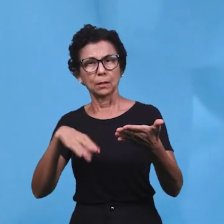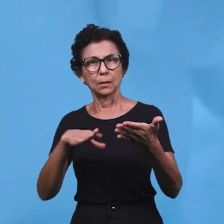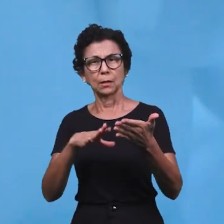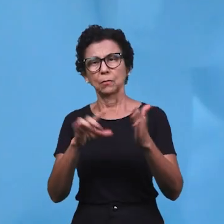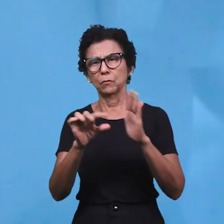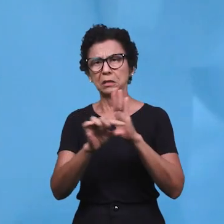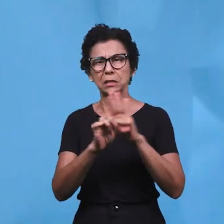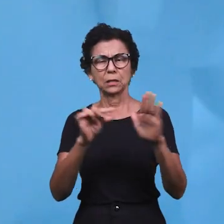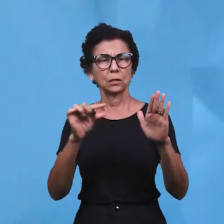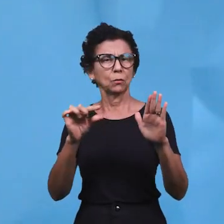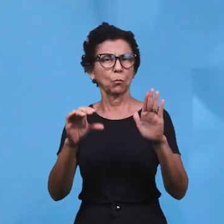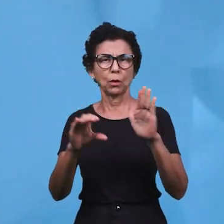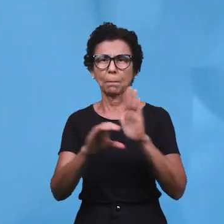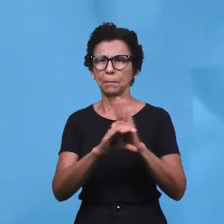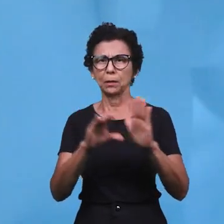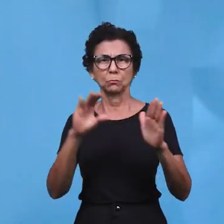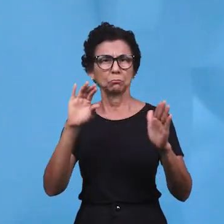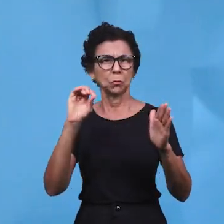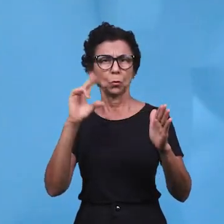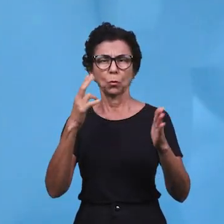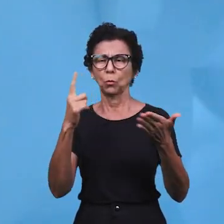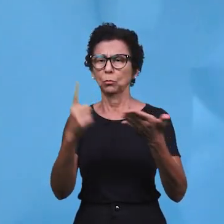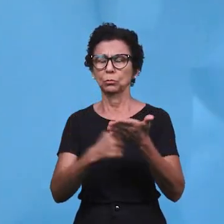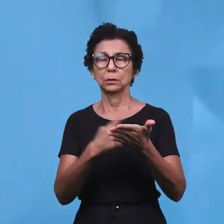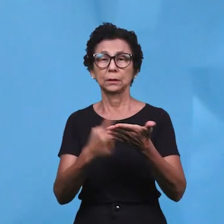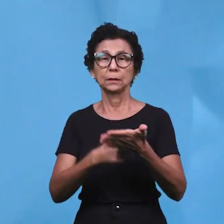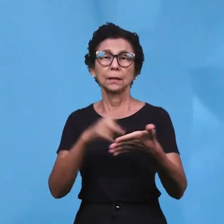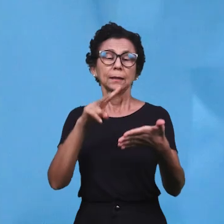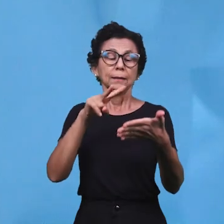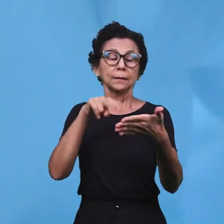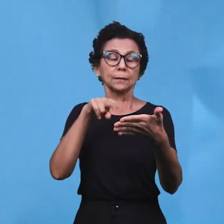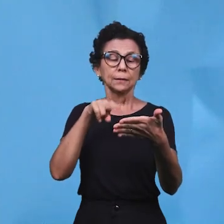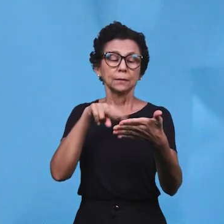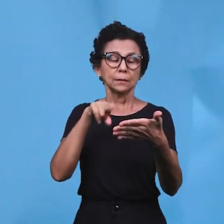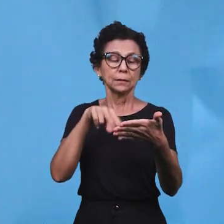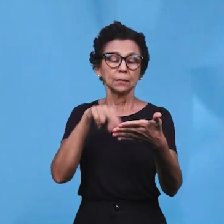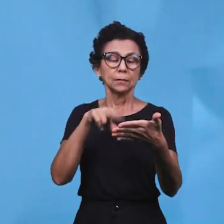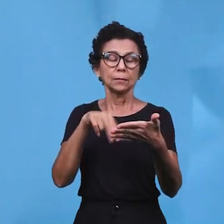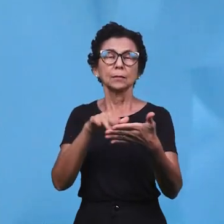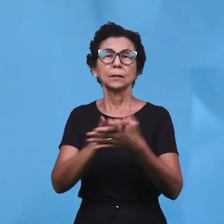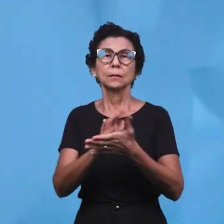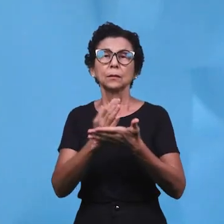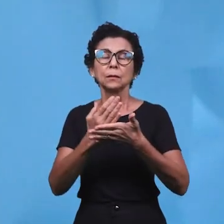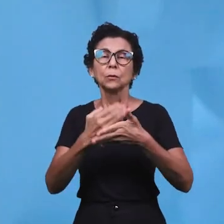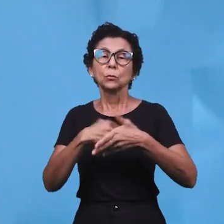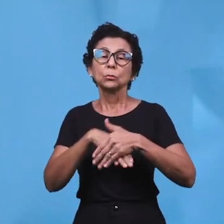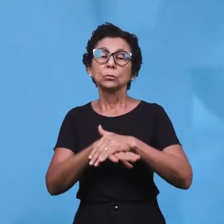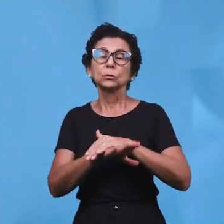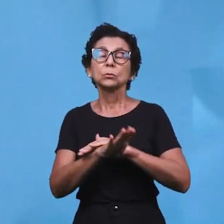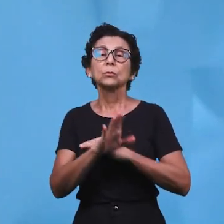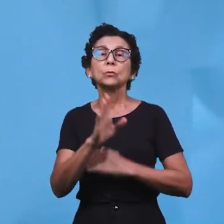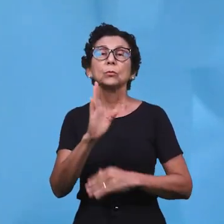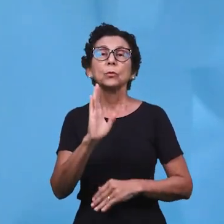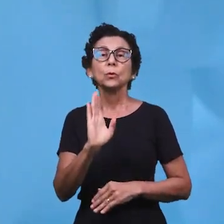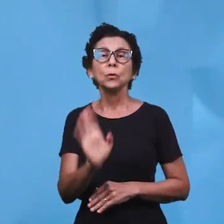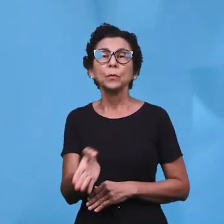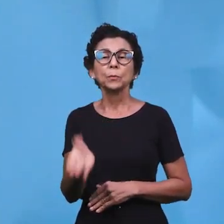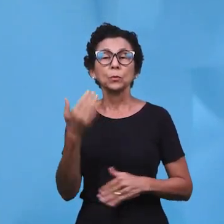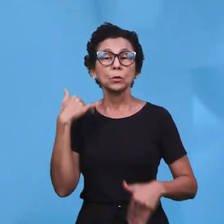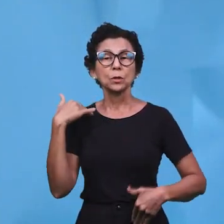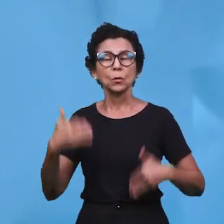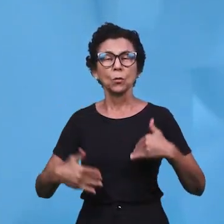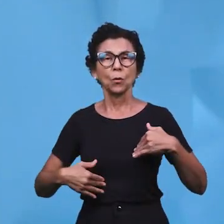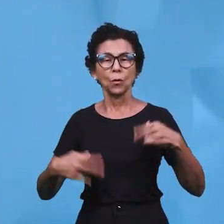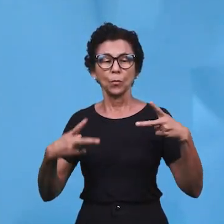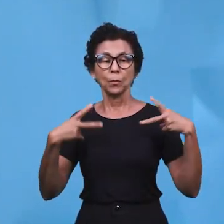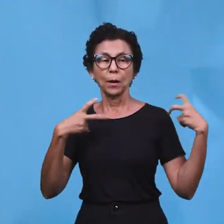bíblica, né? De um versículo, de um capítulo ou de um livro, mas que isso esteja ritualizado para mandar uma mensagem para o seu